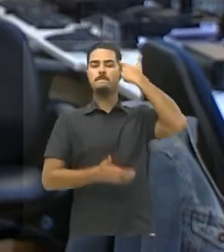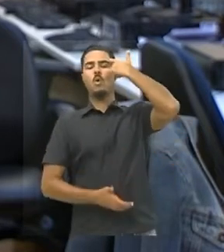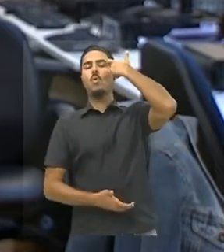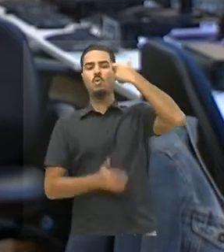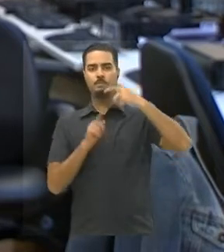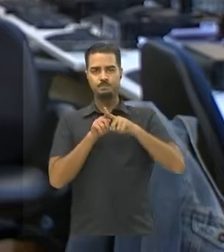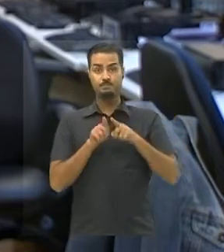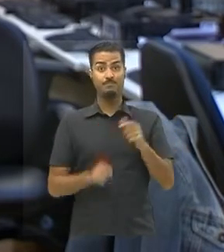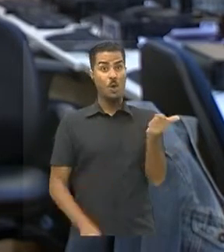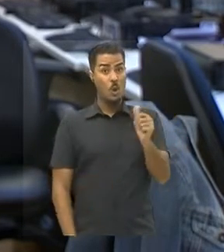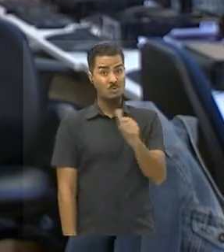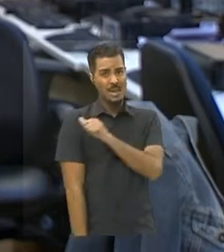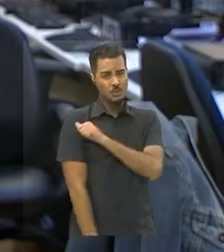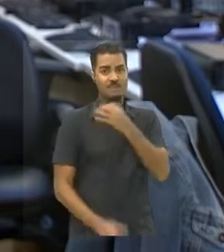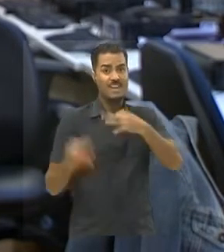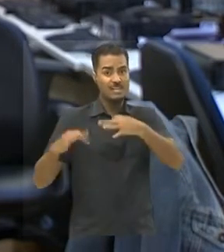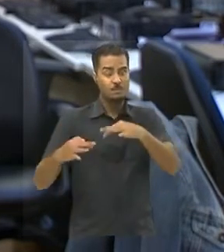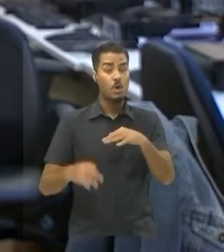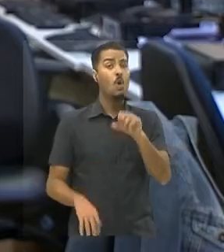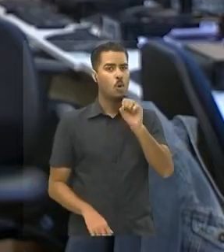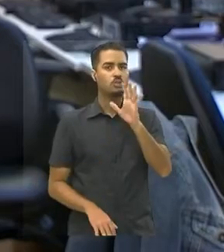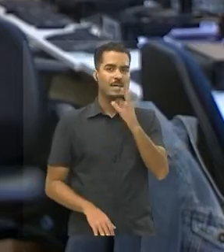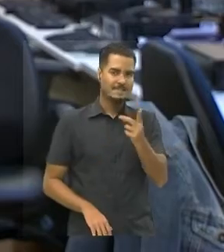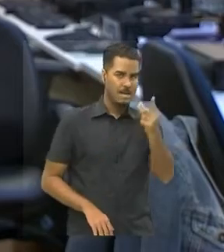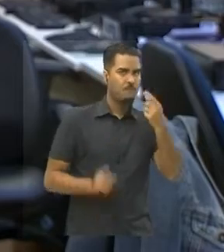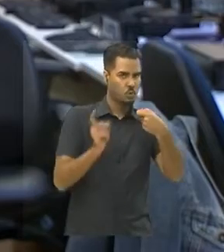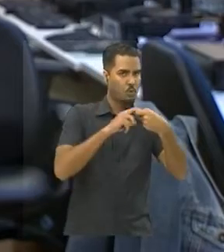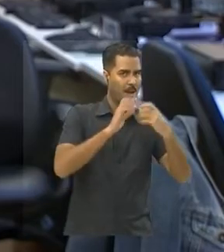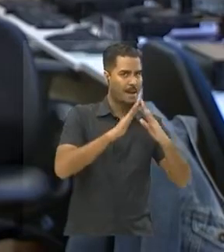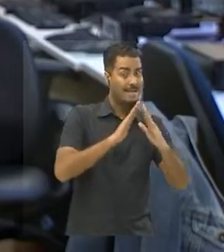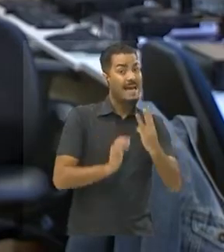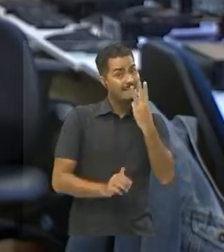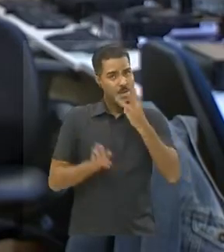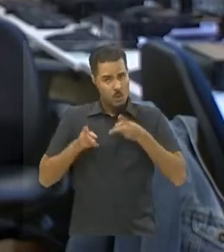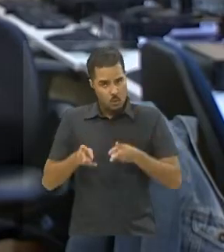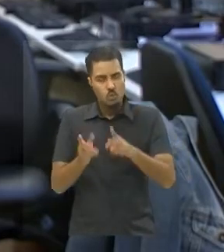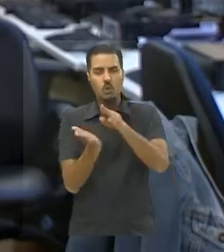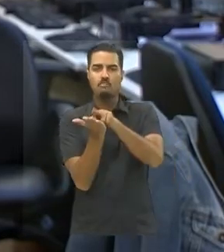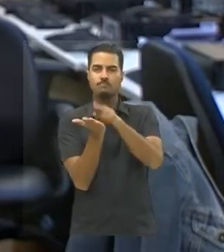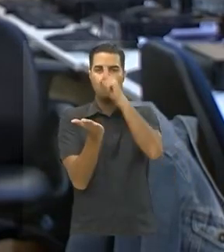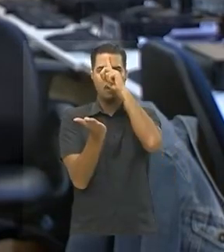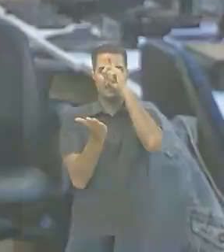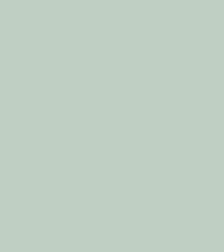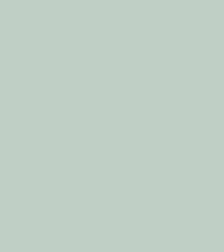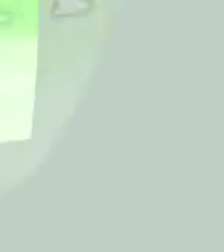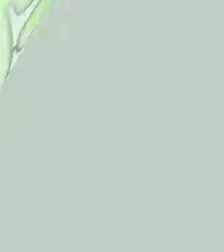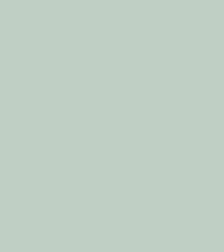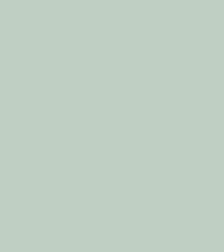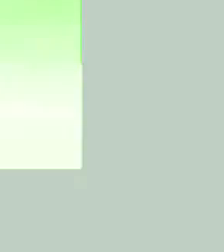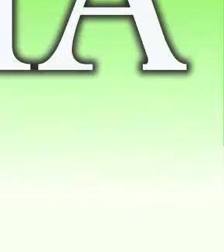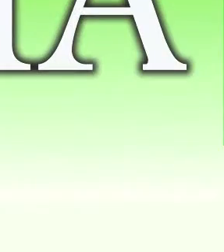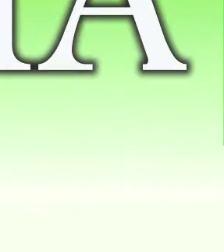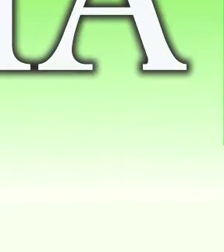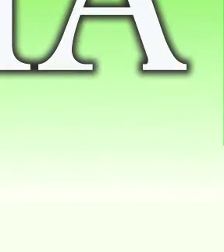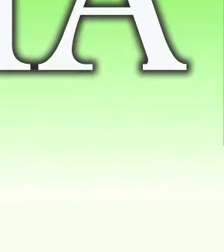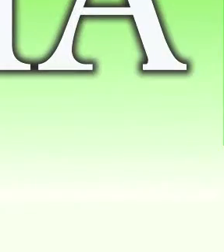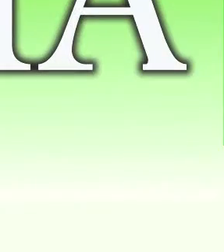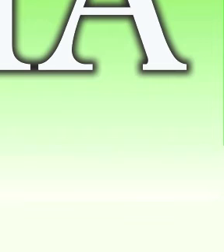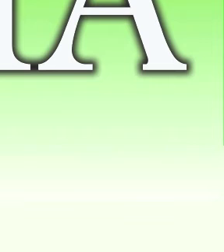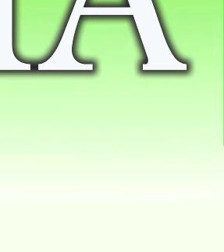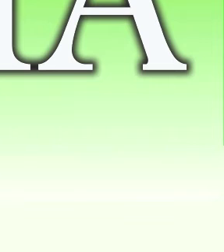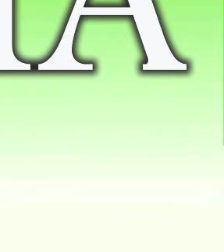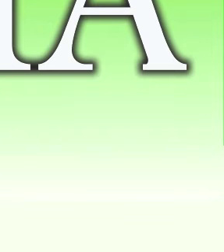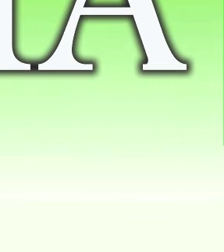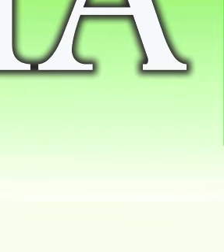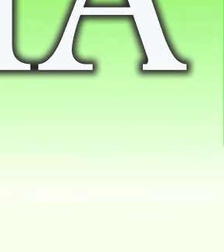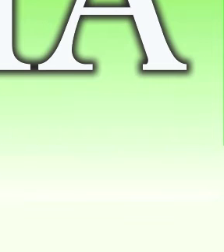feridos, 8 já tiveram alta e 3 ainda seguem internados, mas com o quadro estável.